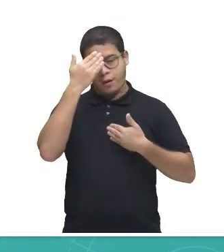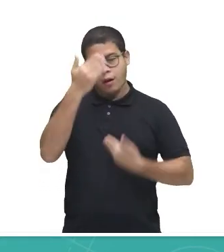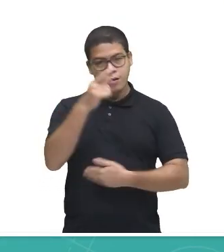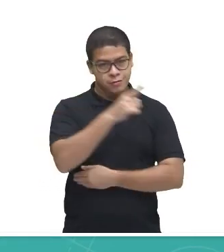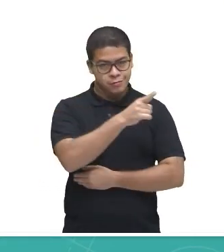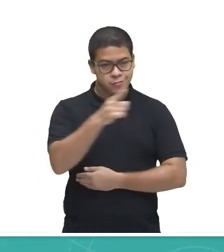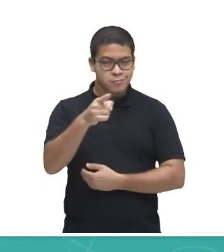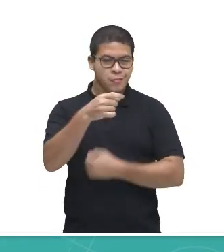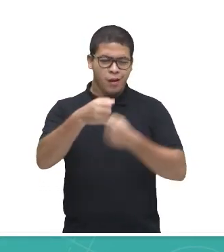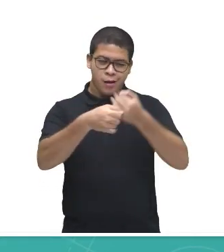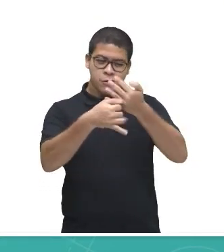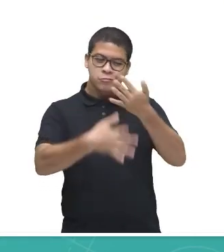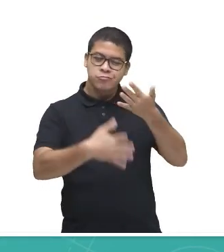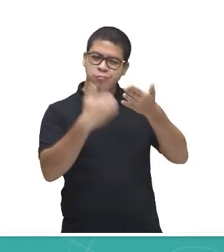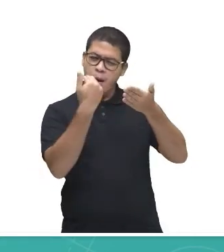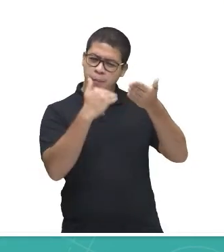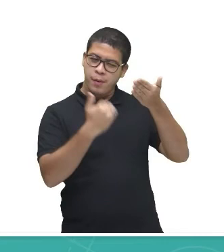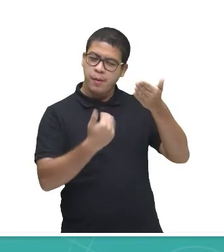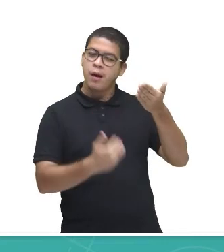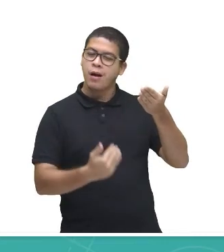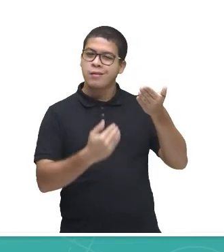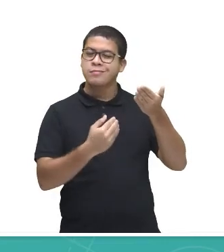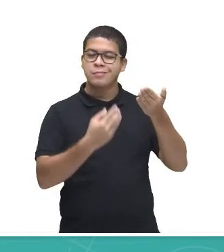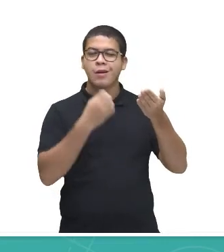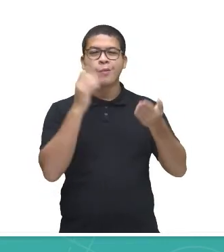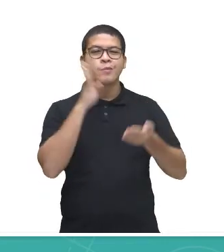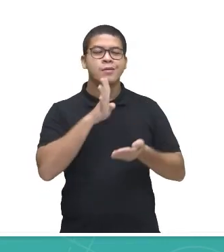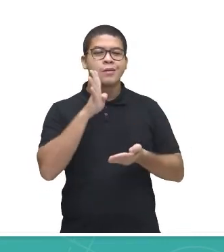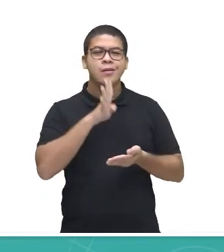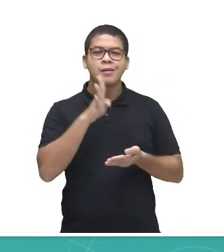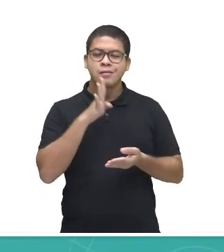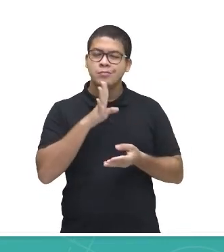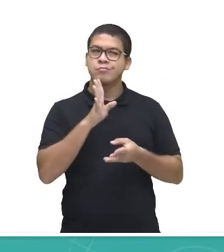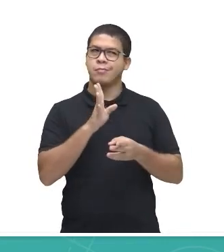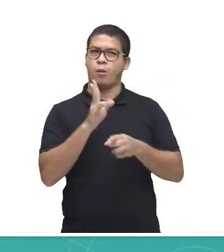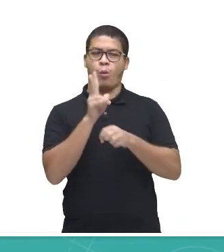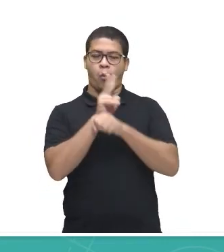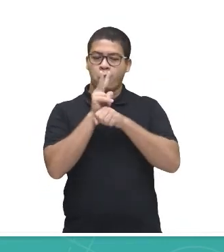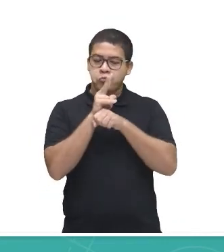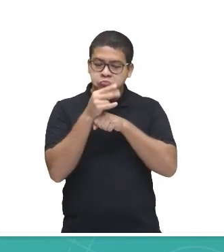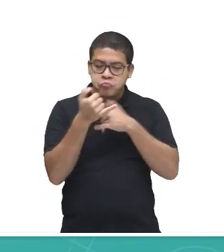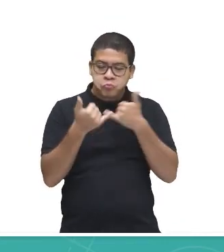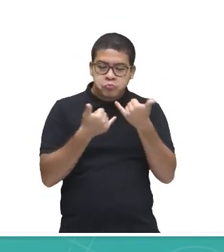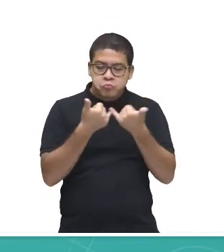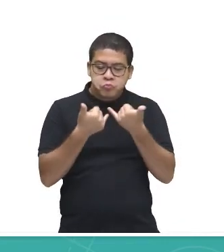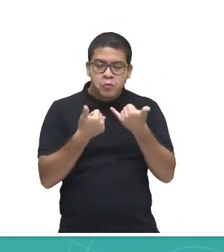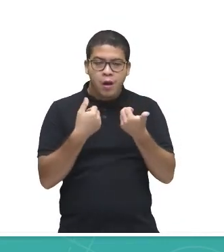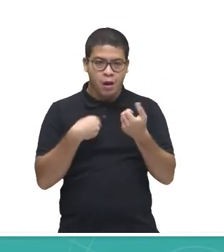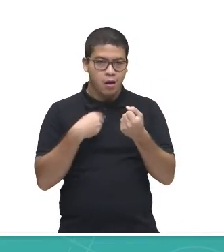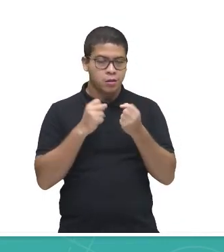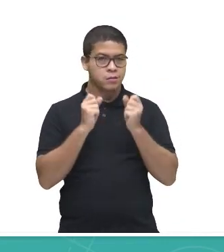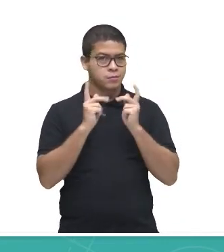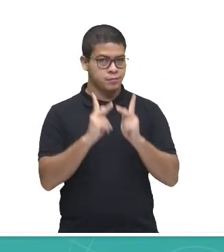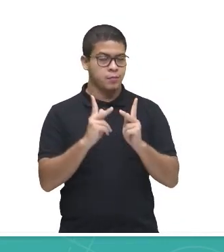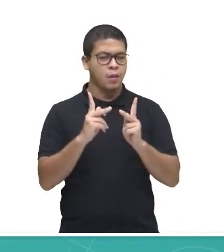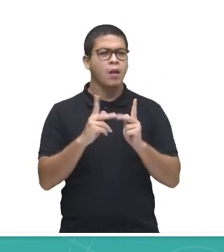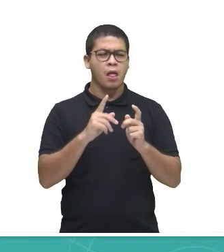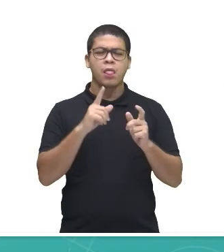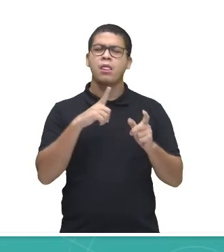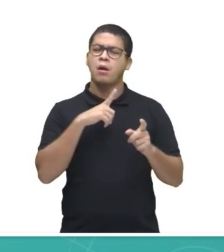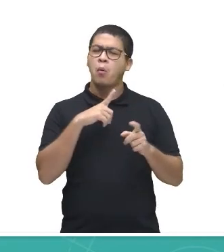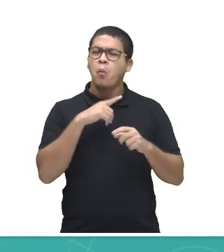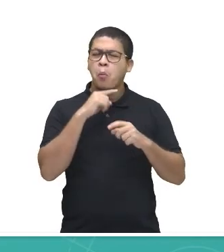chat, tá bom? Que foi muito legal, estava aqui acompanhando aqui nos bastidores, tá? Nós tivemos ainda algumas dúvidas em relação